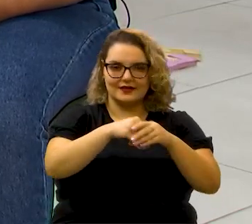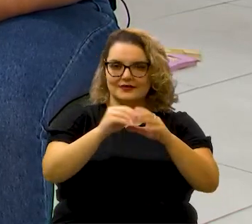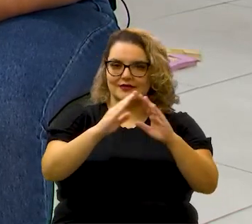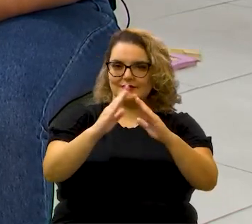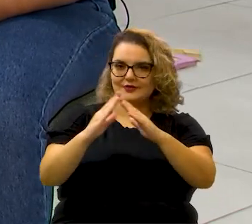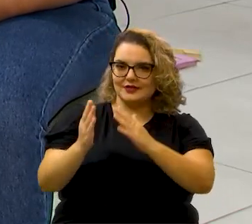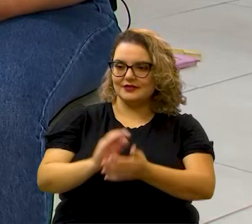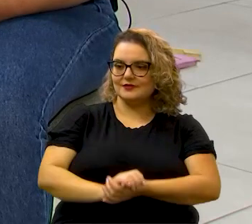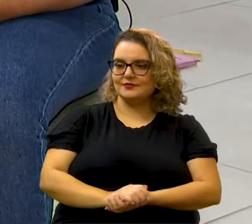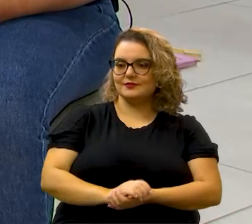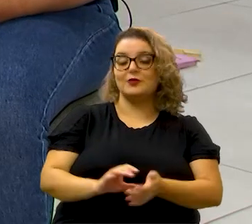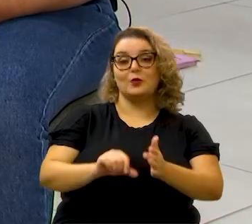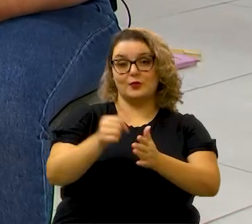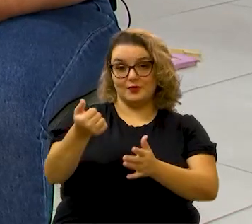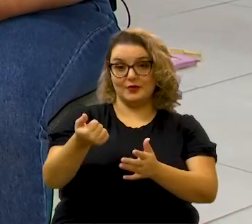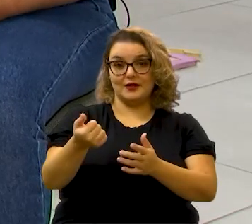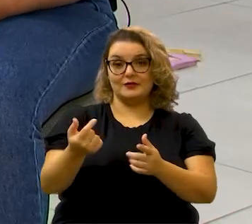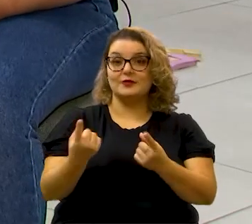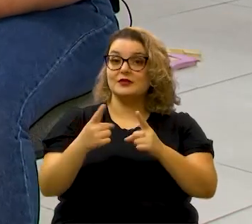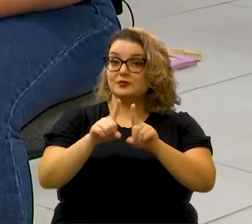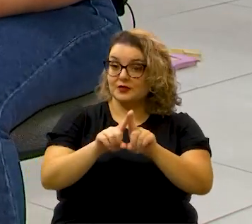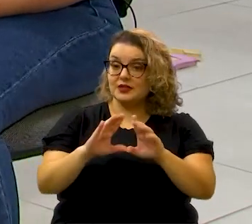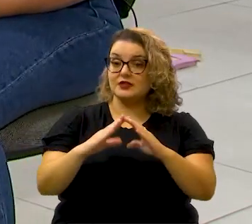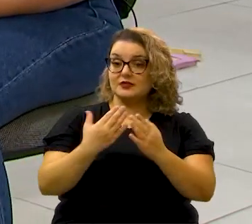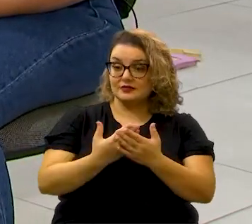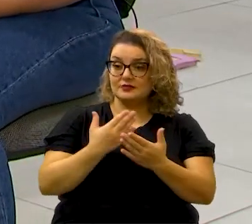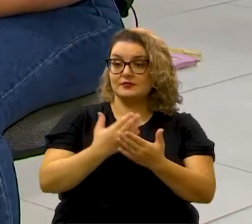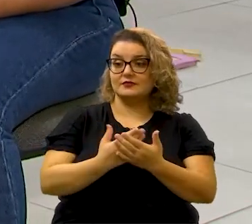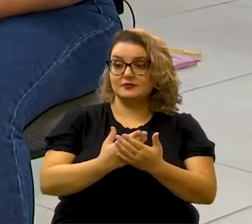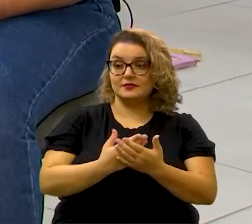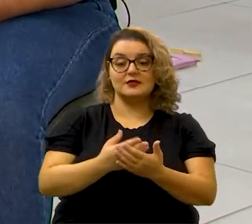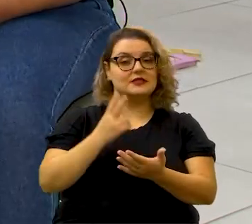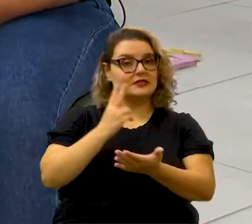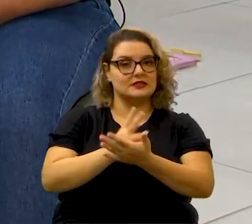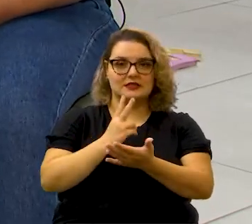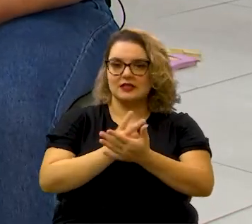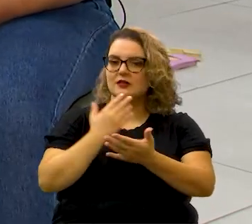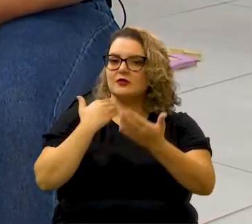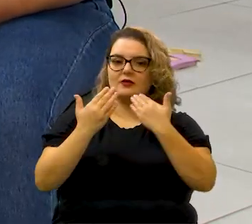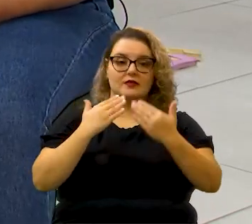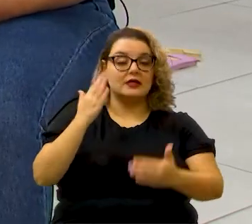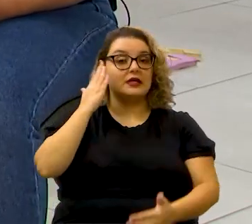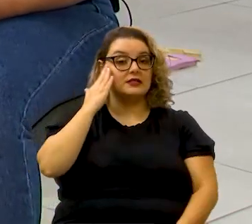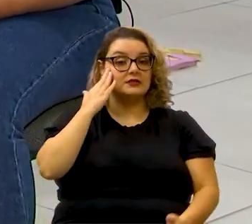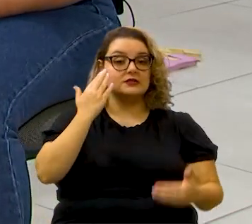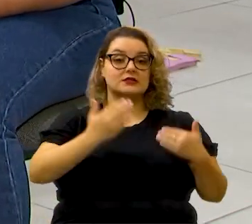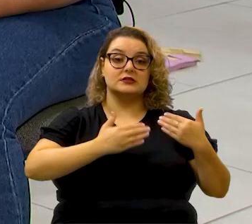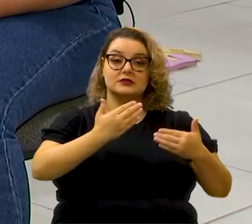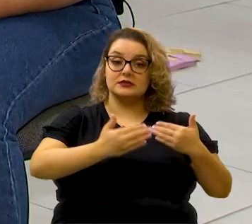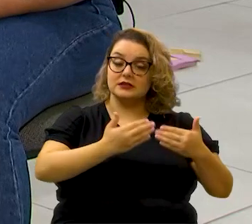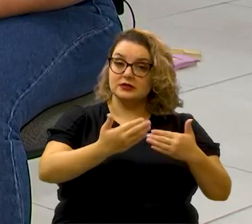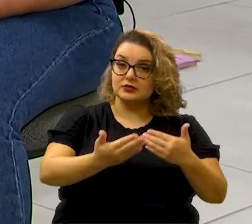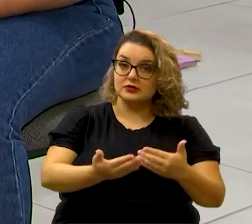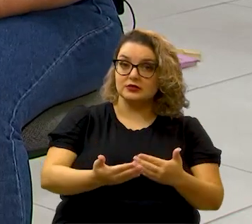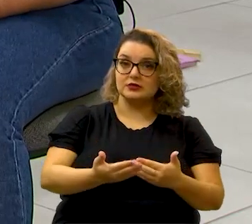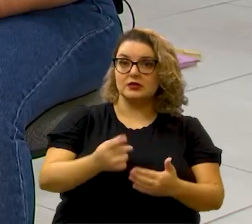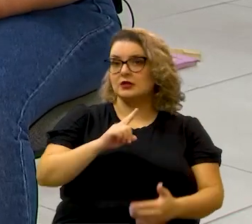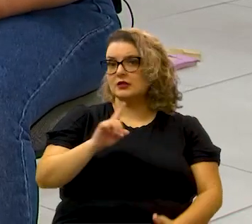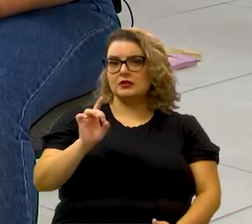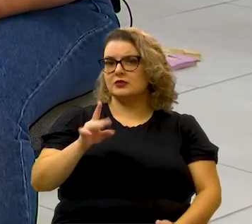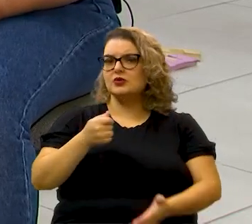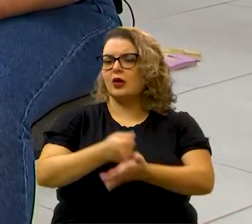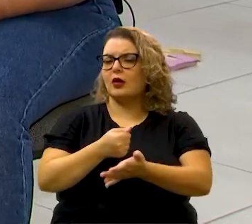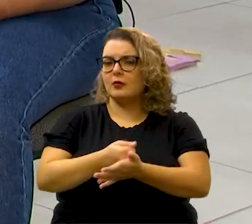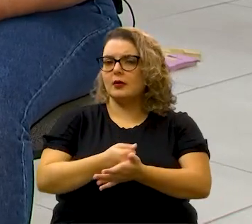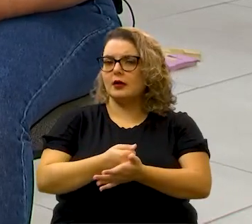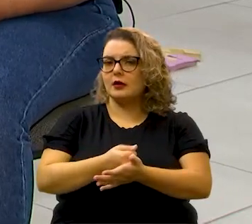pessoal que está em casa? Bom, primeiro, sejam parceiros da escola, né? Estejam lá conversando, entendendo os processos.